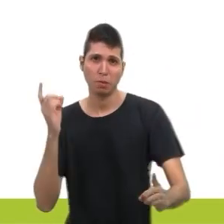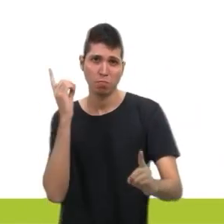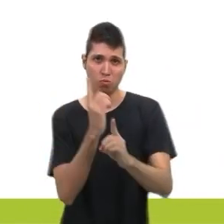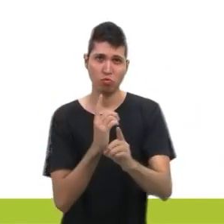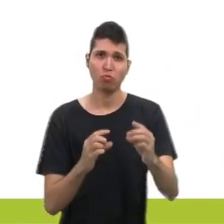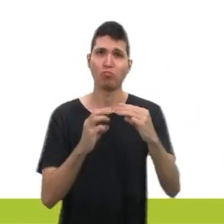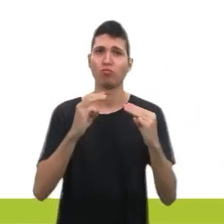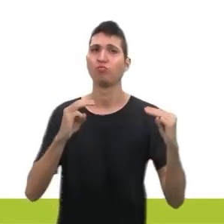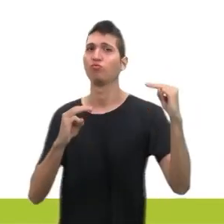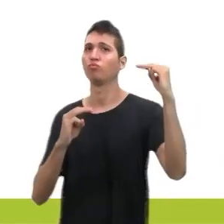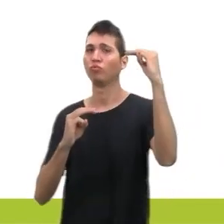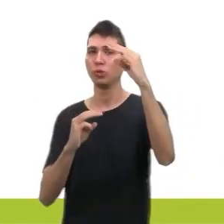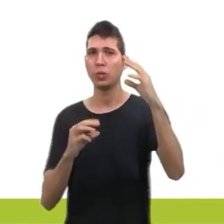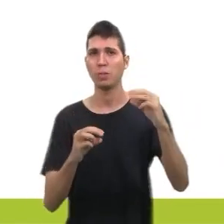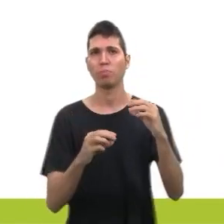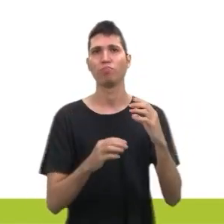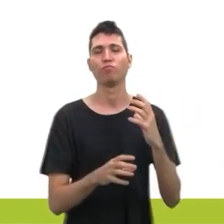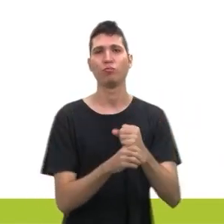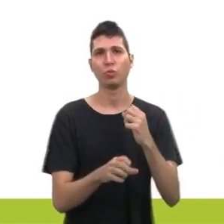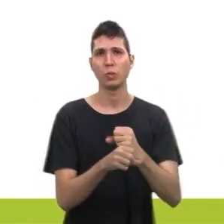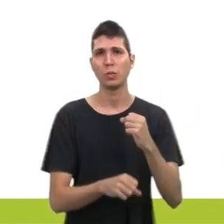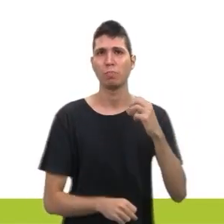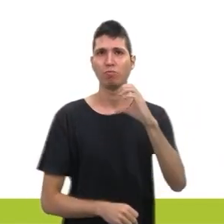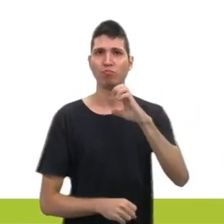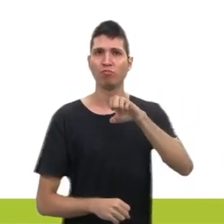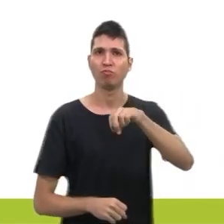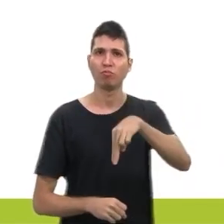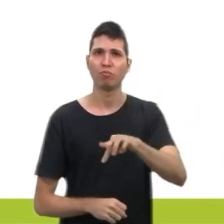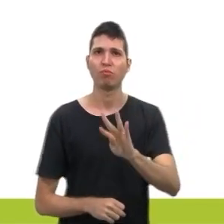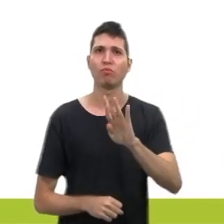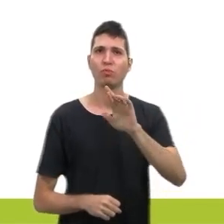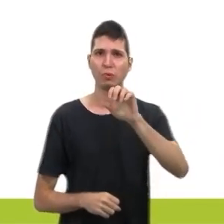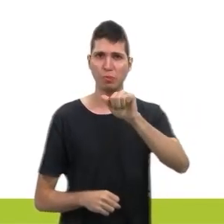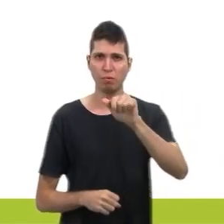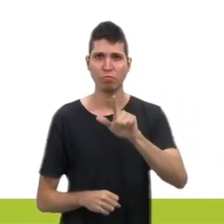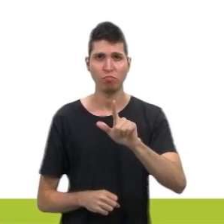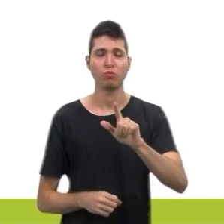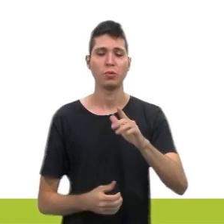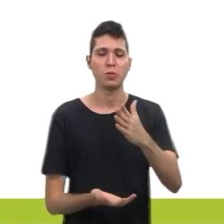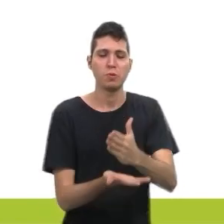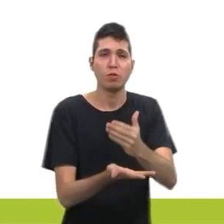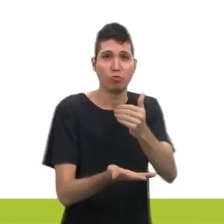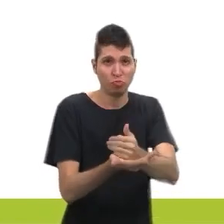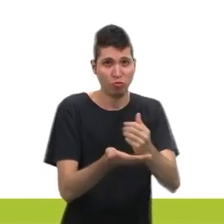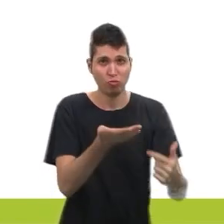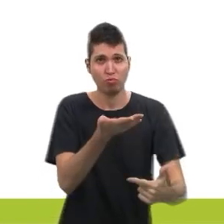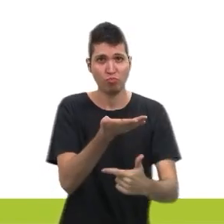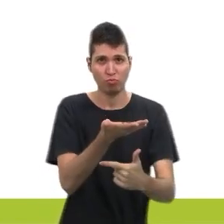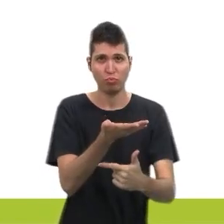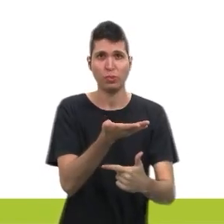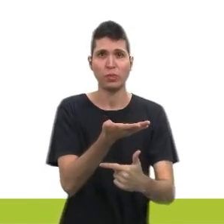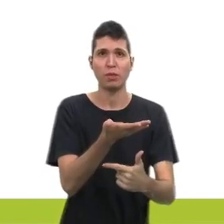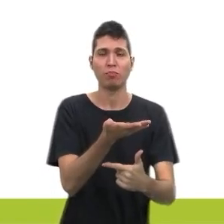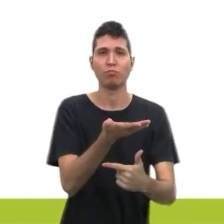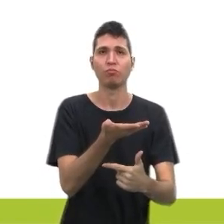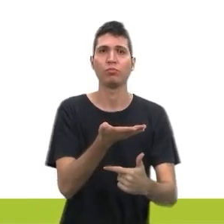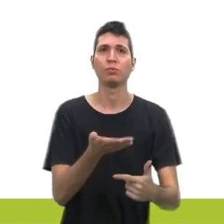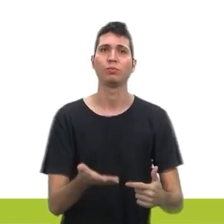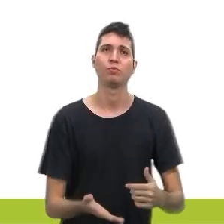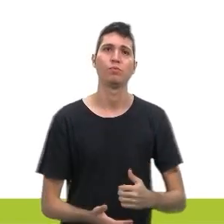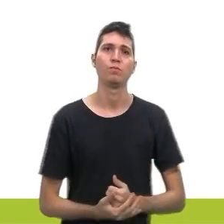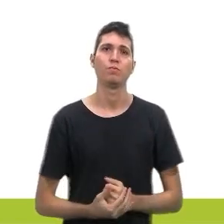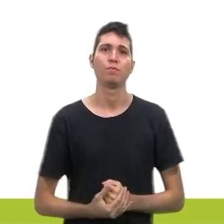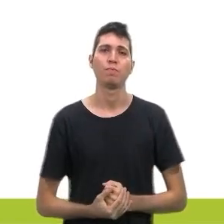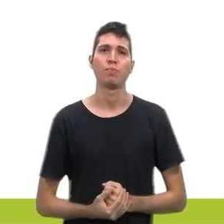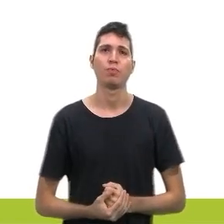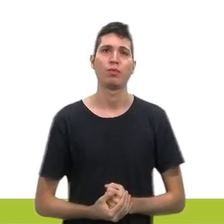valores centrais. Assim, esses valores são somados e divididos por 2. Vamos ao primeiro exemplo aqui da